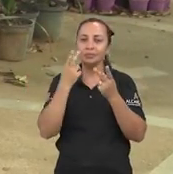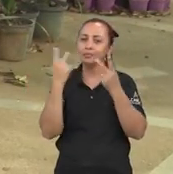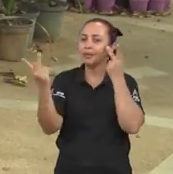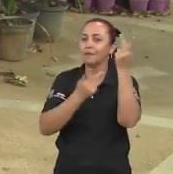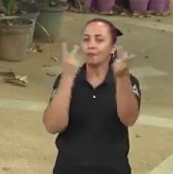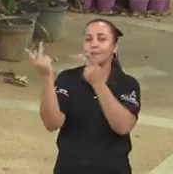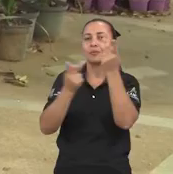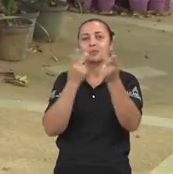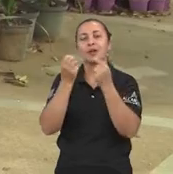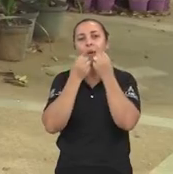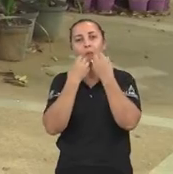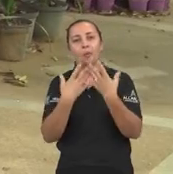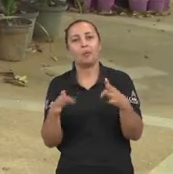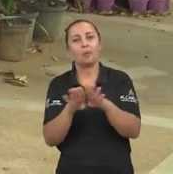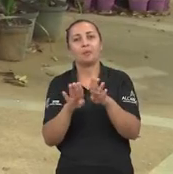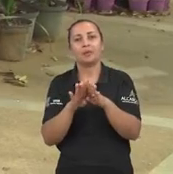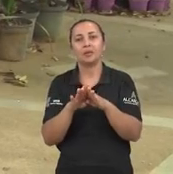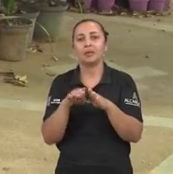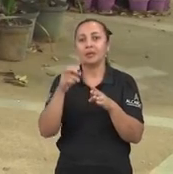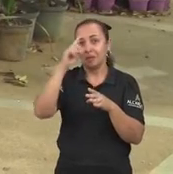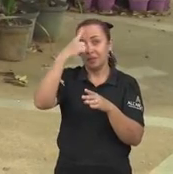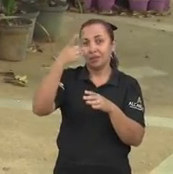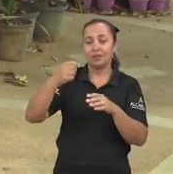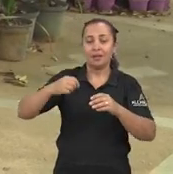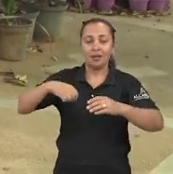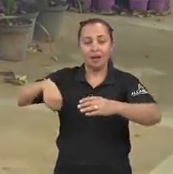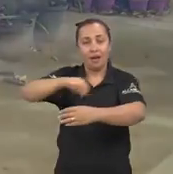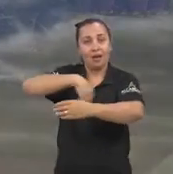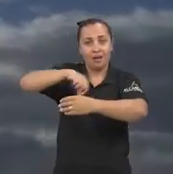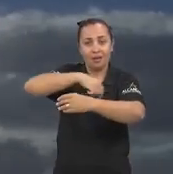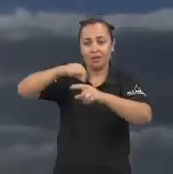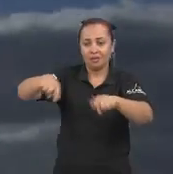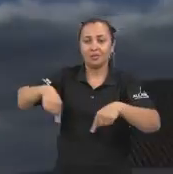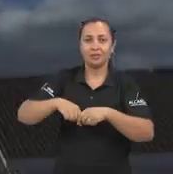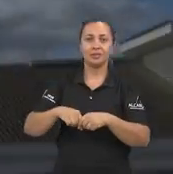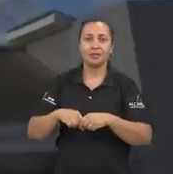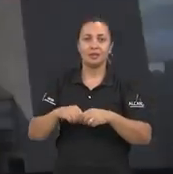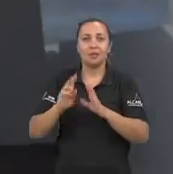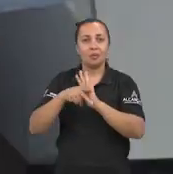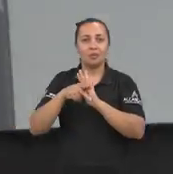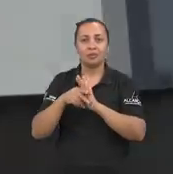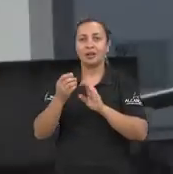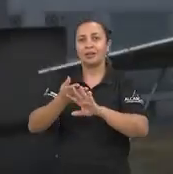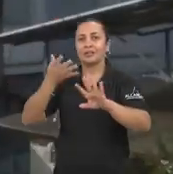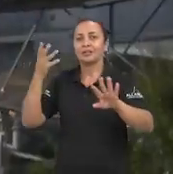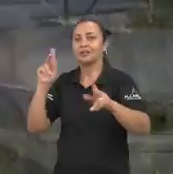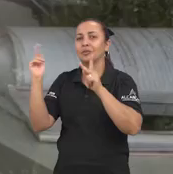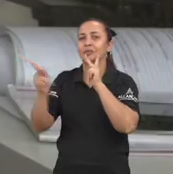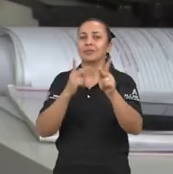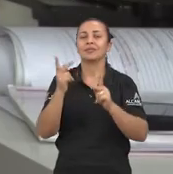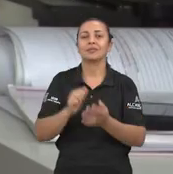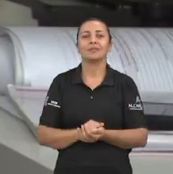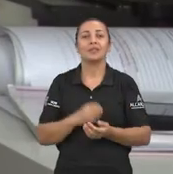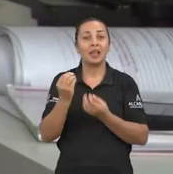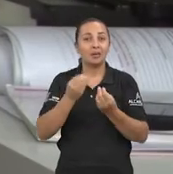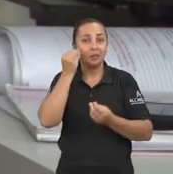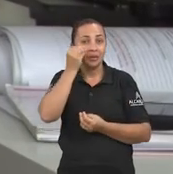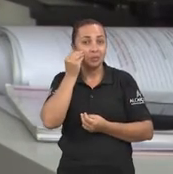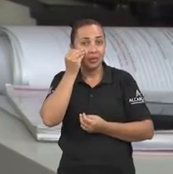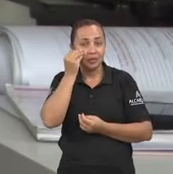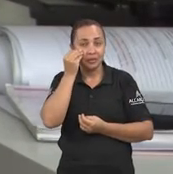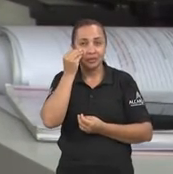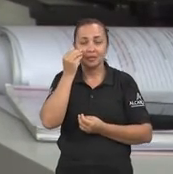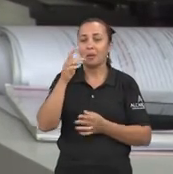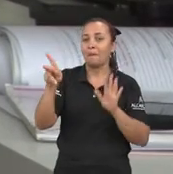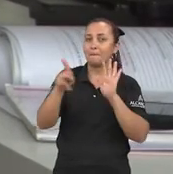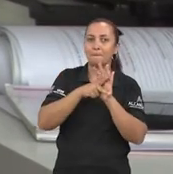boa ventilação para se ter uma ideia a cozinha por exemplo já foi Projetada na saída do vento como se fosse fazer uma experimentação